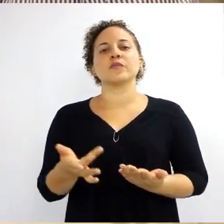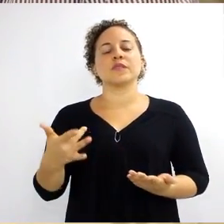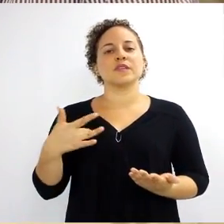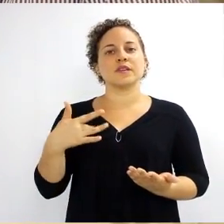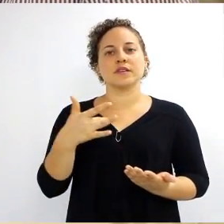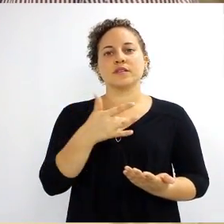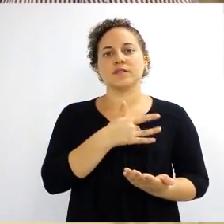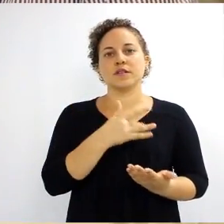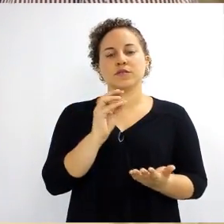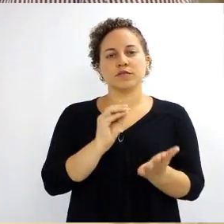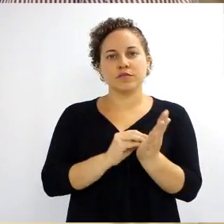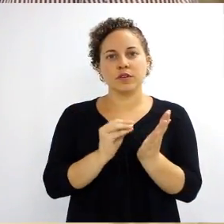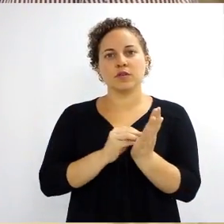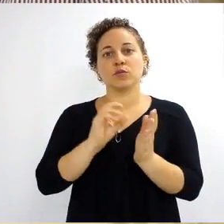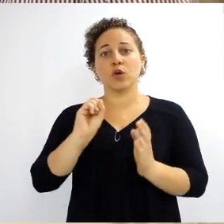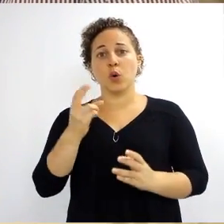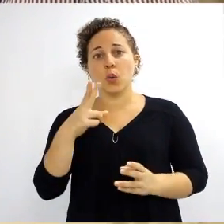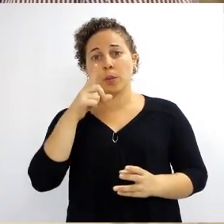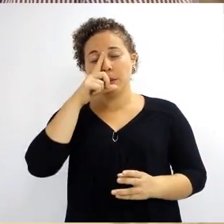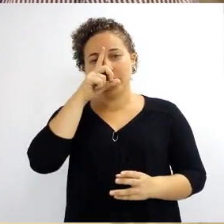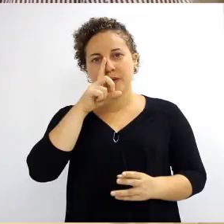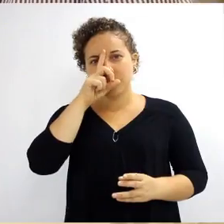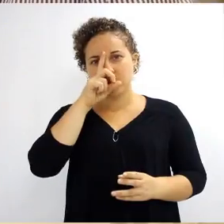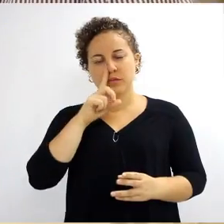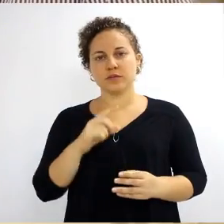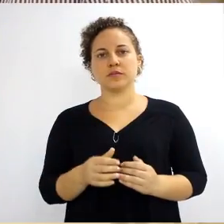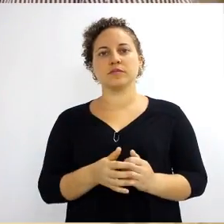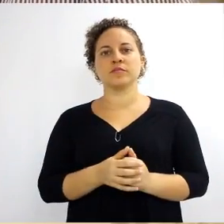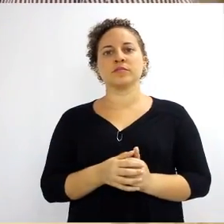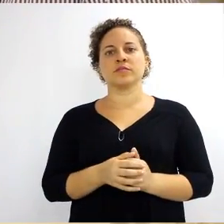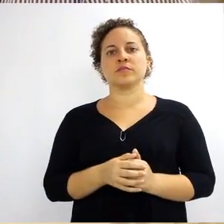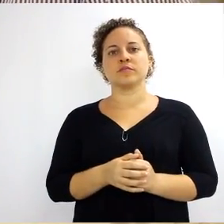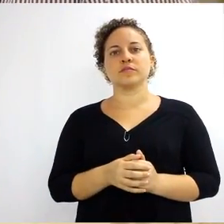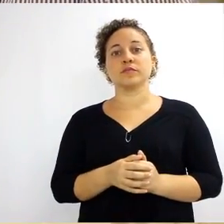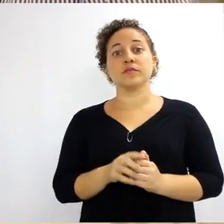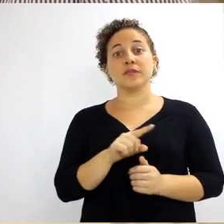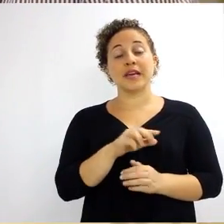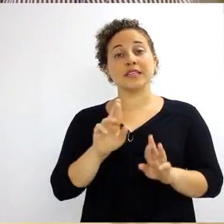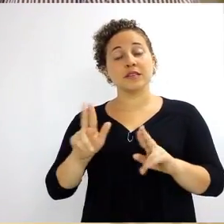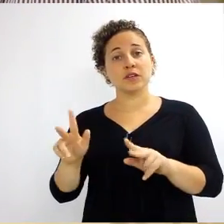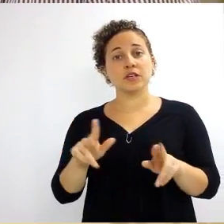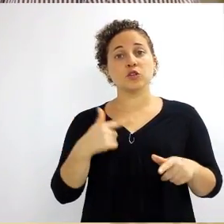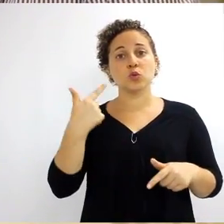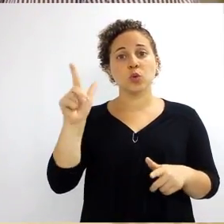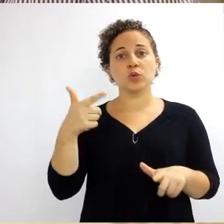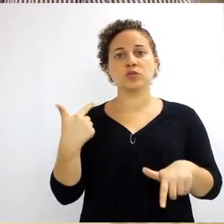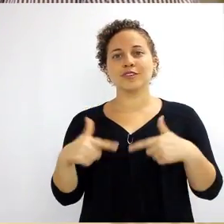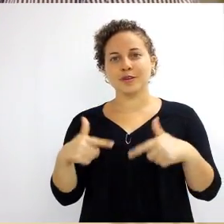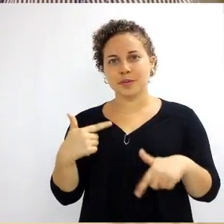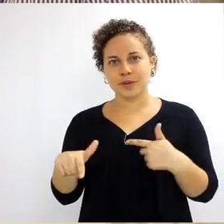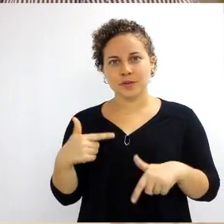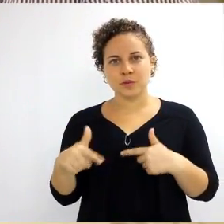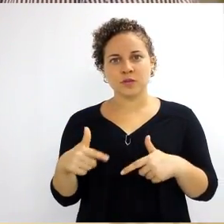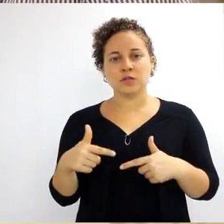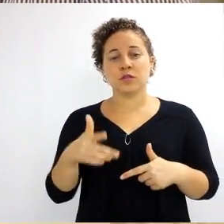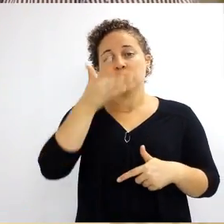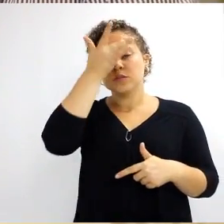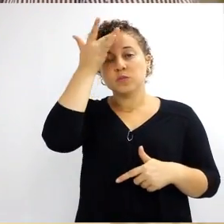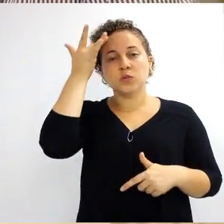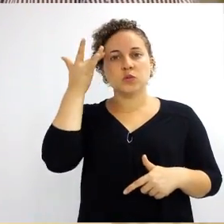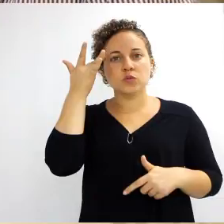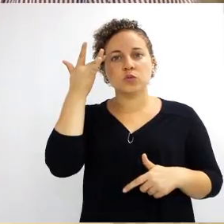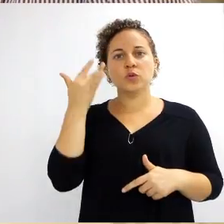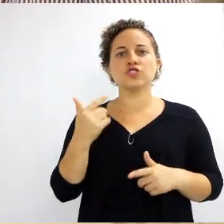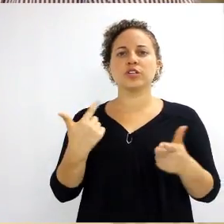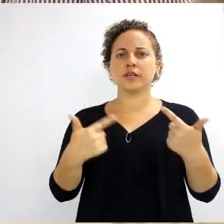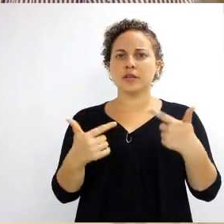ou periculosa, ela é diferenciado dos outros trabalhadores. Por exemplo, quem trabalha com energia